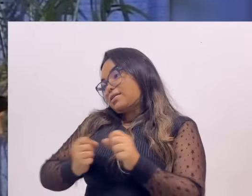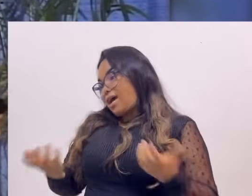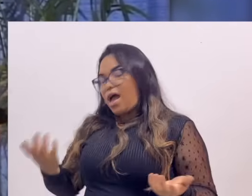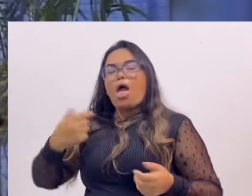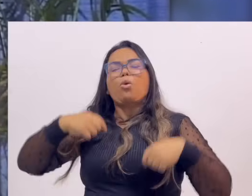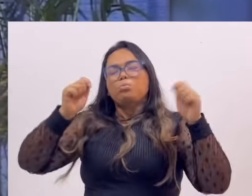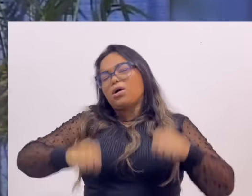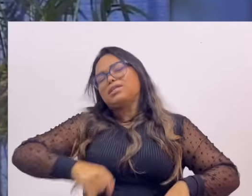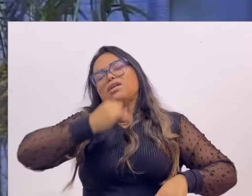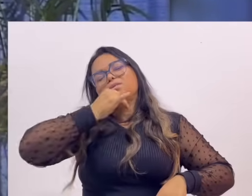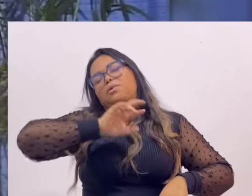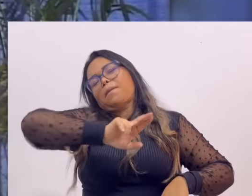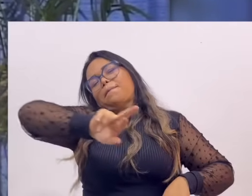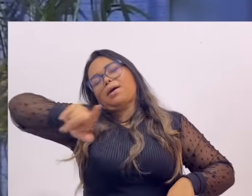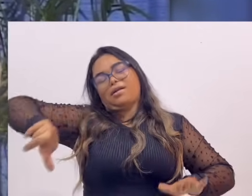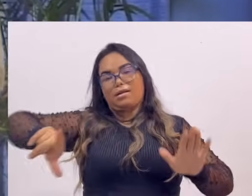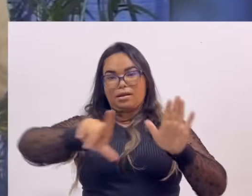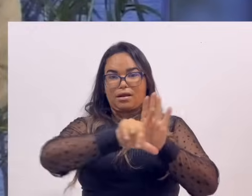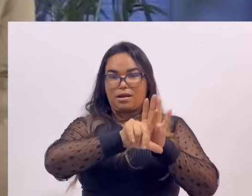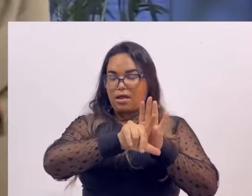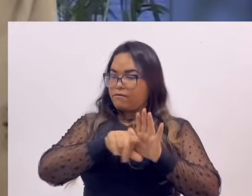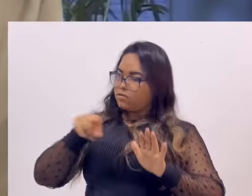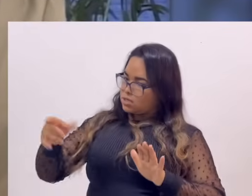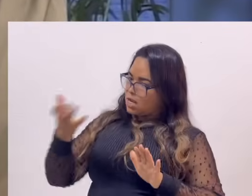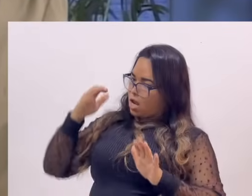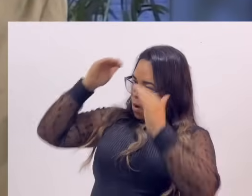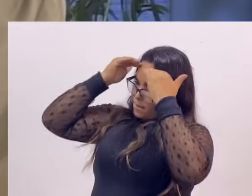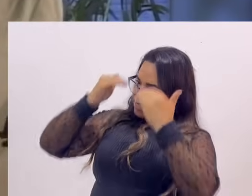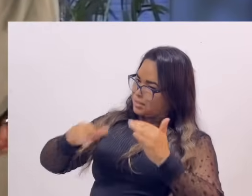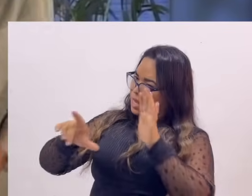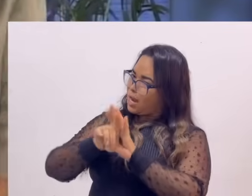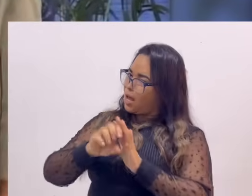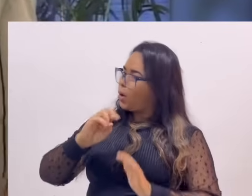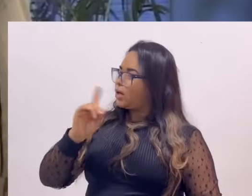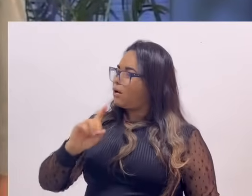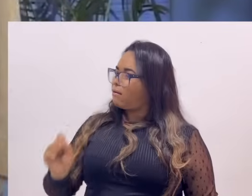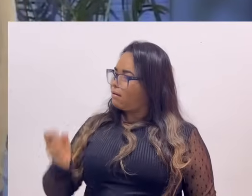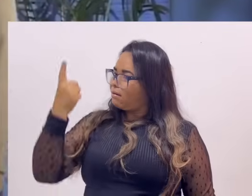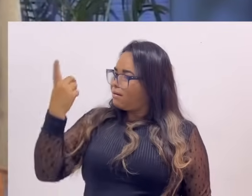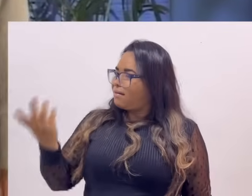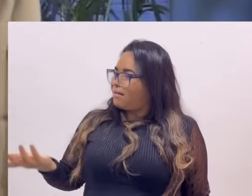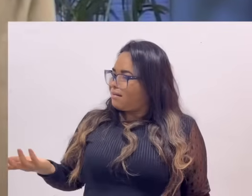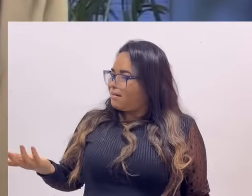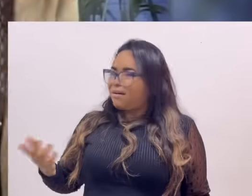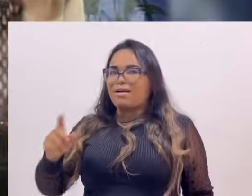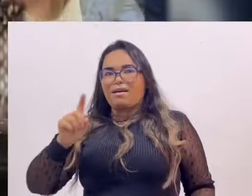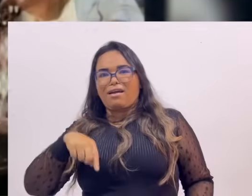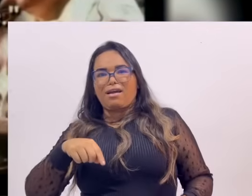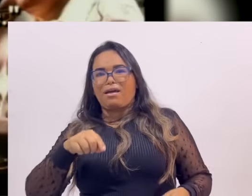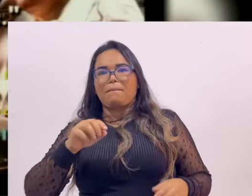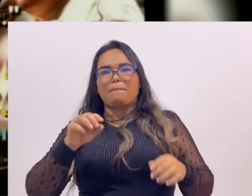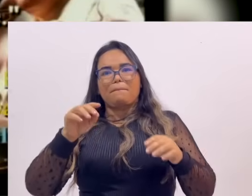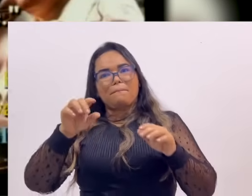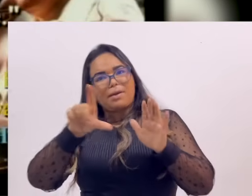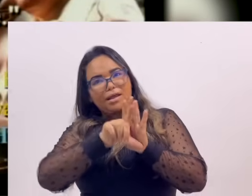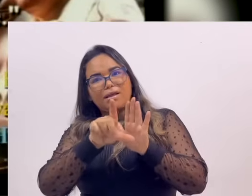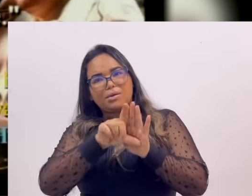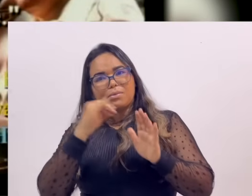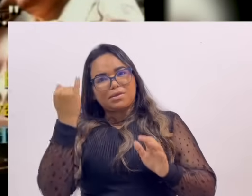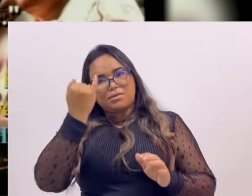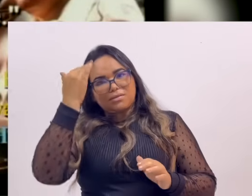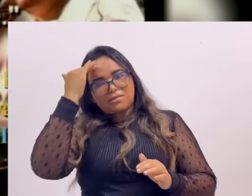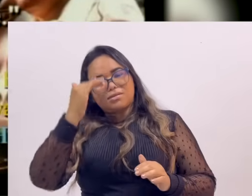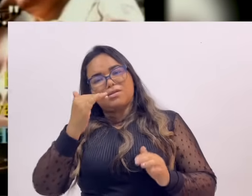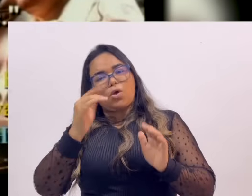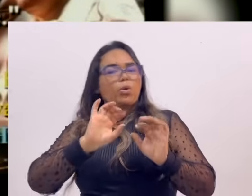poderíamos citar todos os mandamentos. Você quer ou não que guardemos a lei? Isso não é estranho? Ou há ou não há mandamentos? O Senhor diz